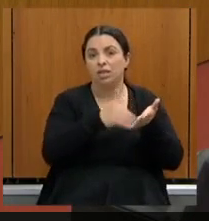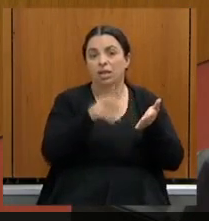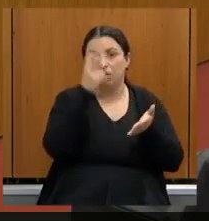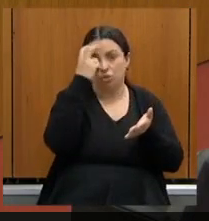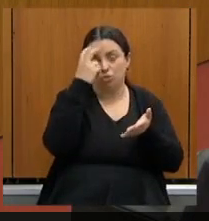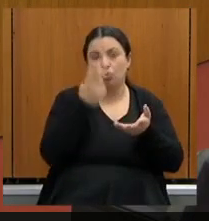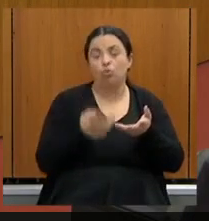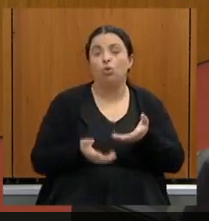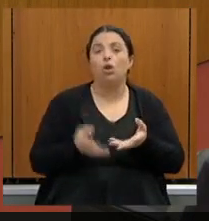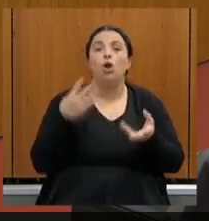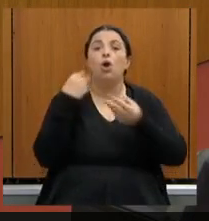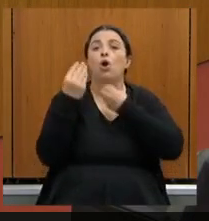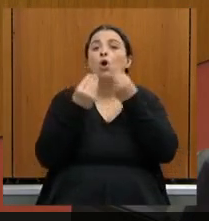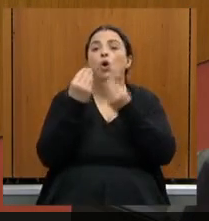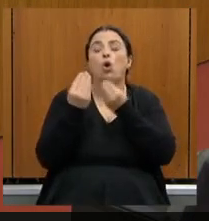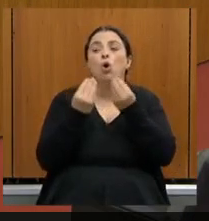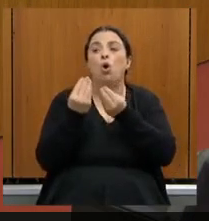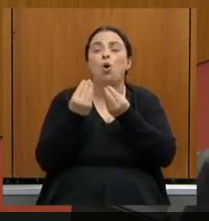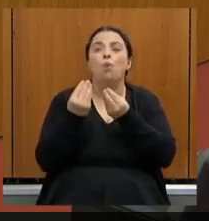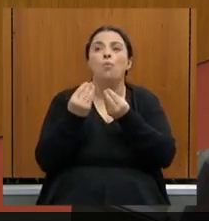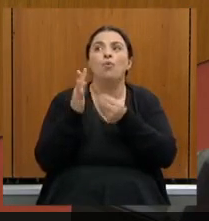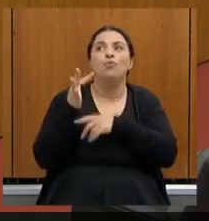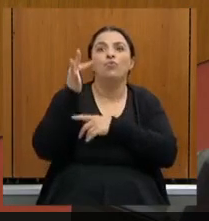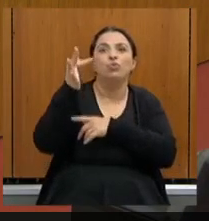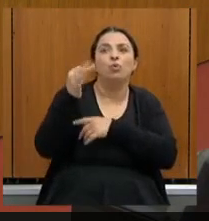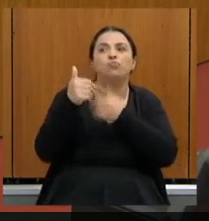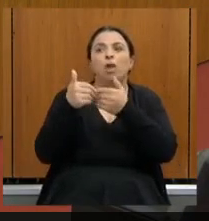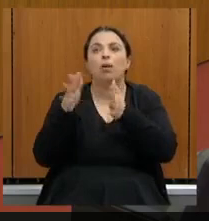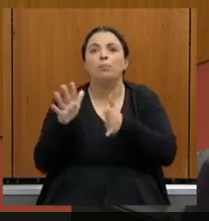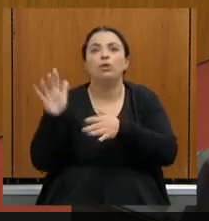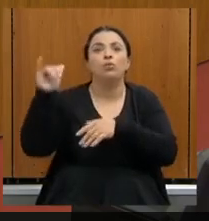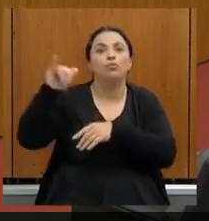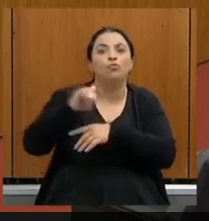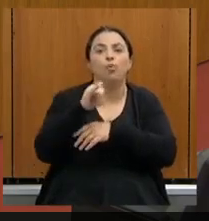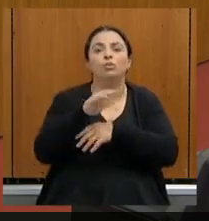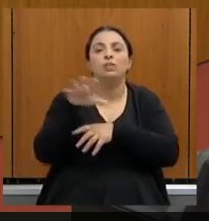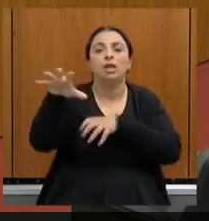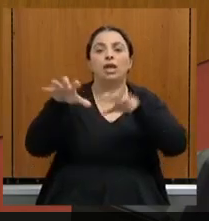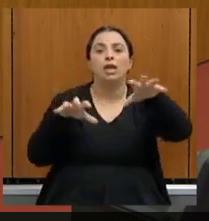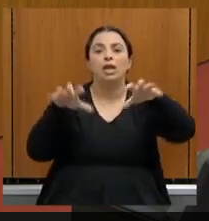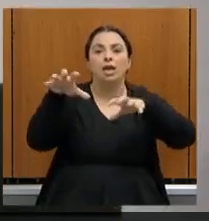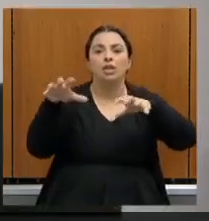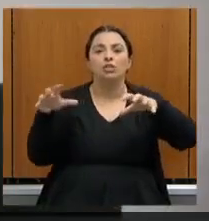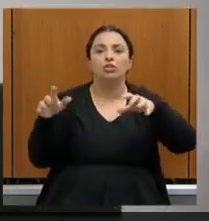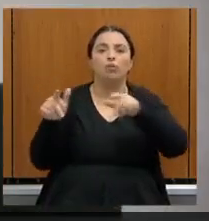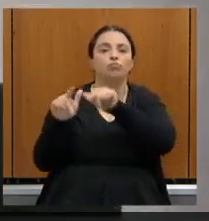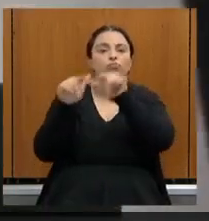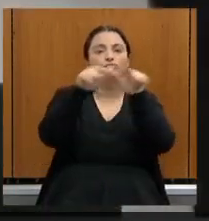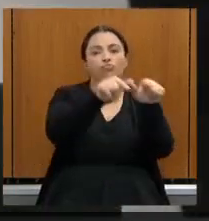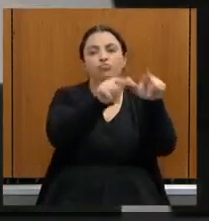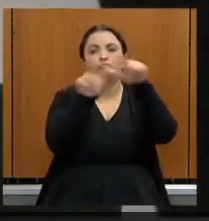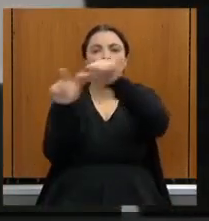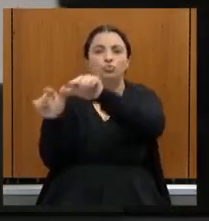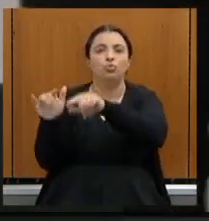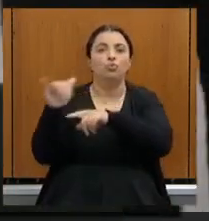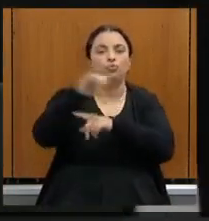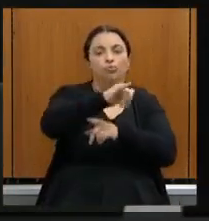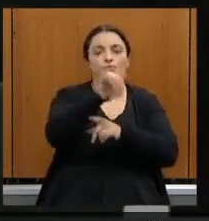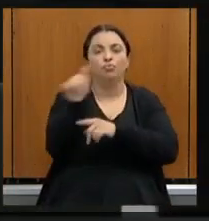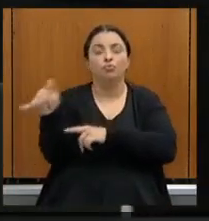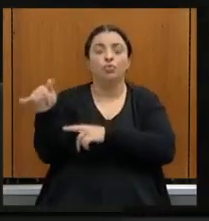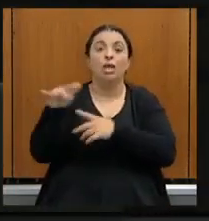aos voos regionais nós temos aí várias regiões descobertas desprovidas